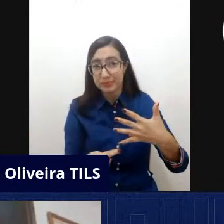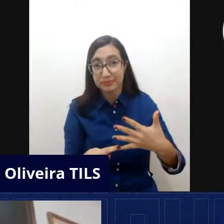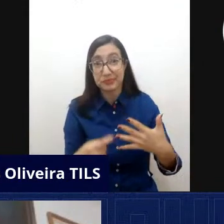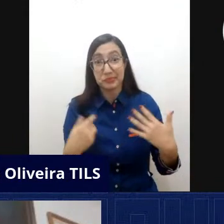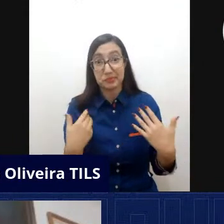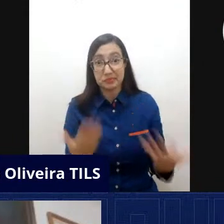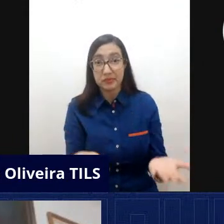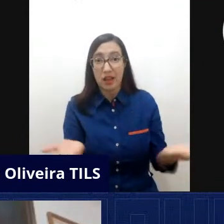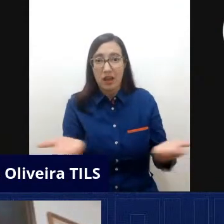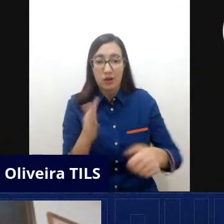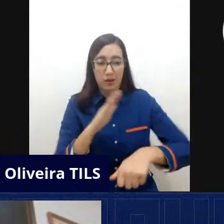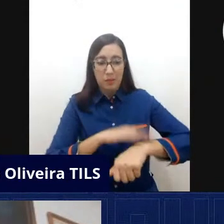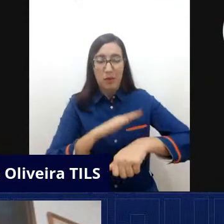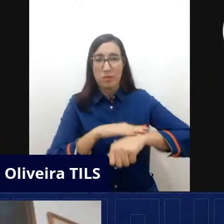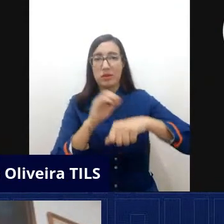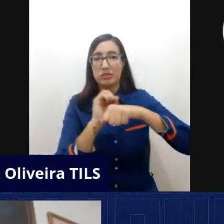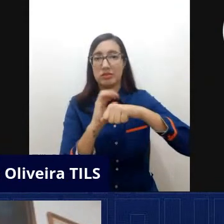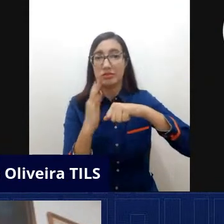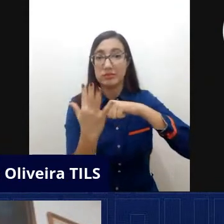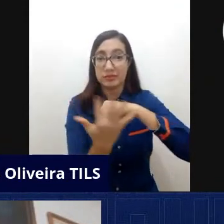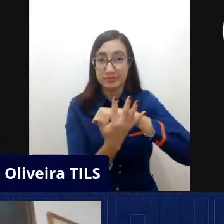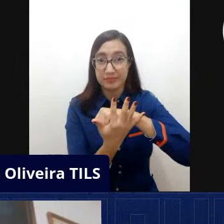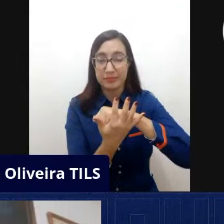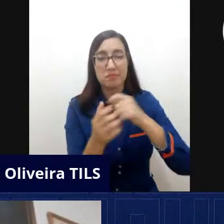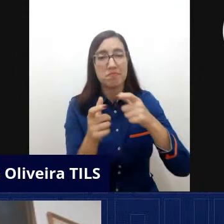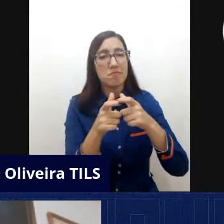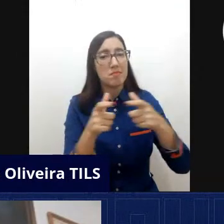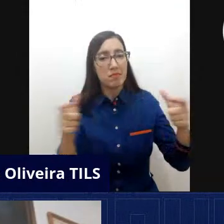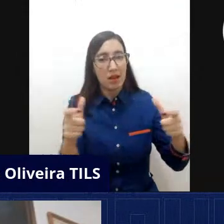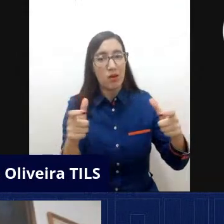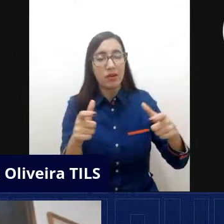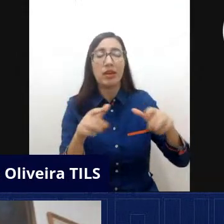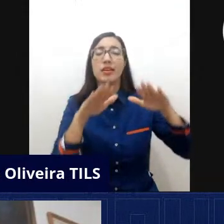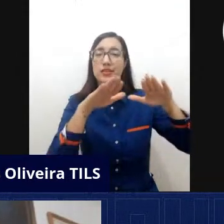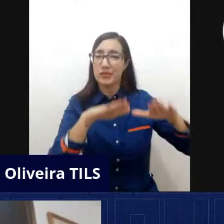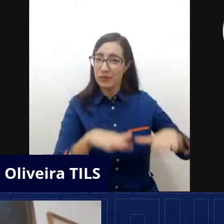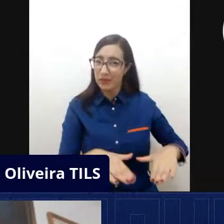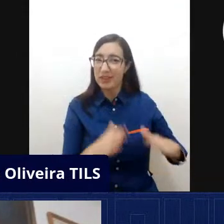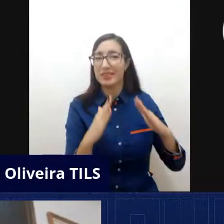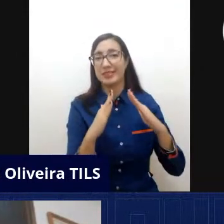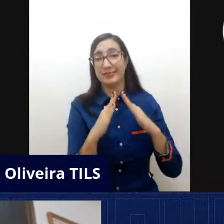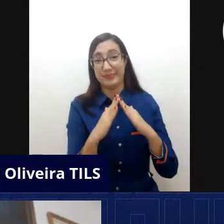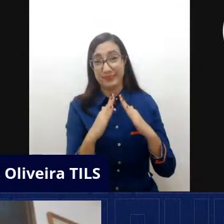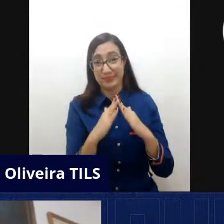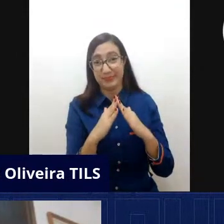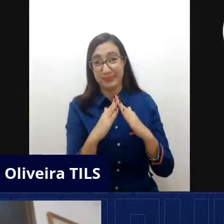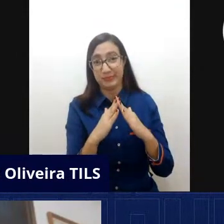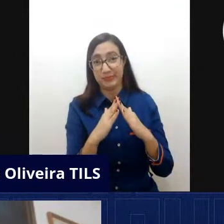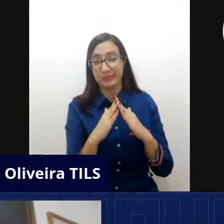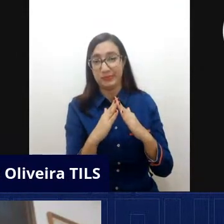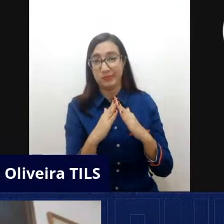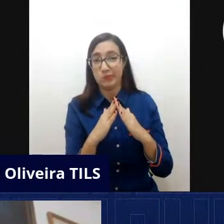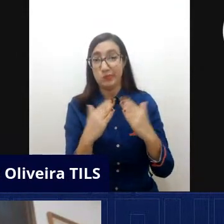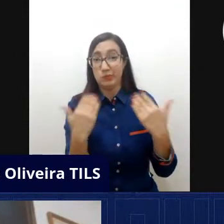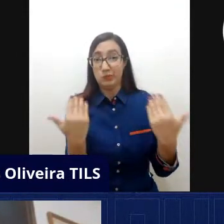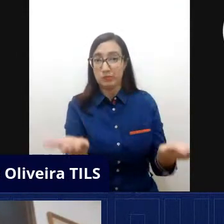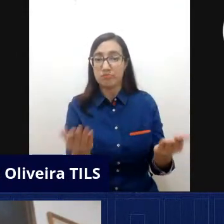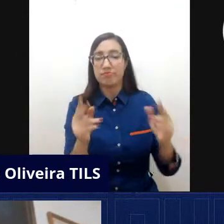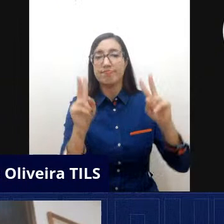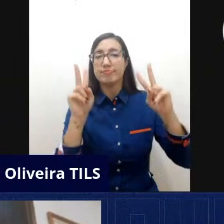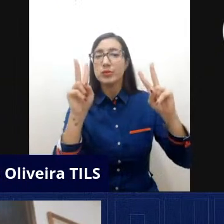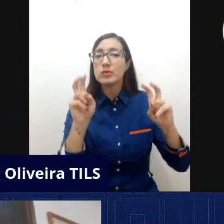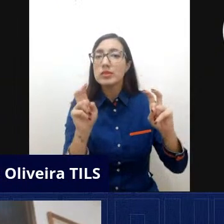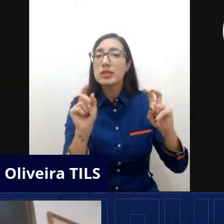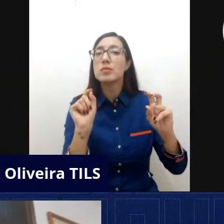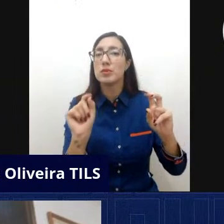todos, né, e todas estamos em casa, nesse espaço doméstico, o tema do trabalho doméstico ressurge, né? E aí você vê